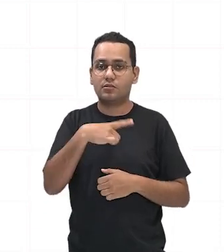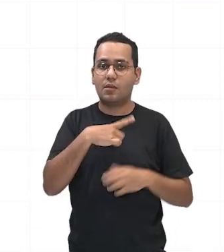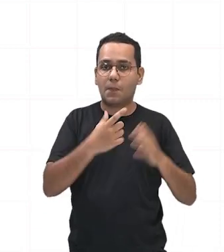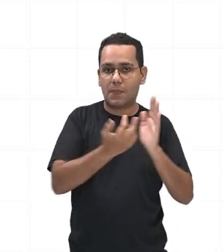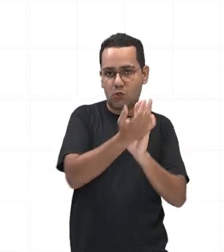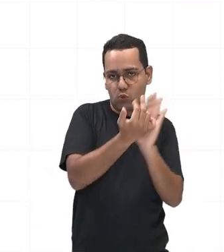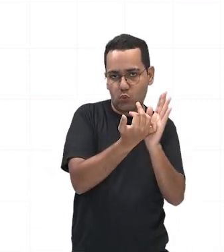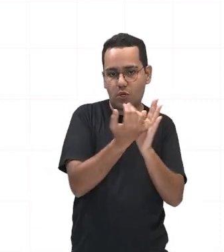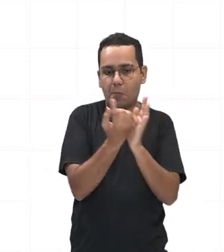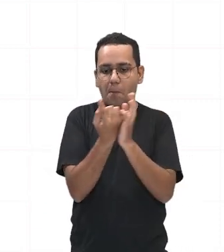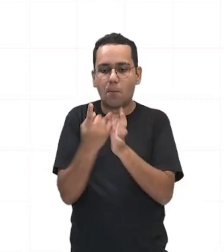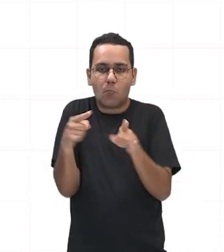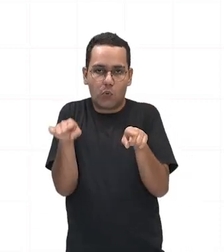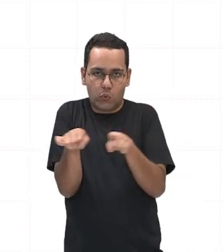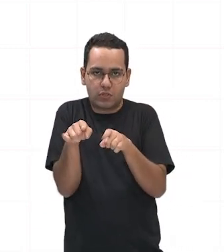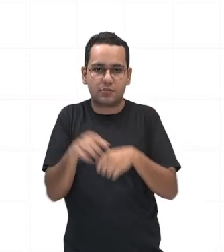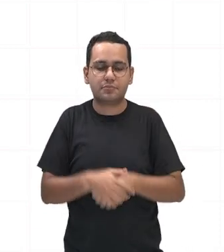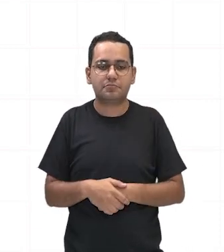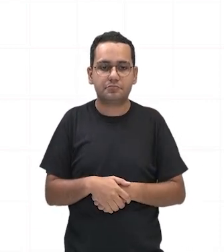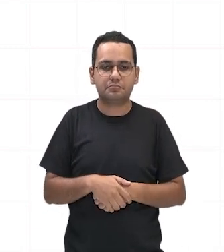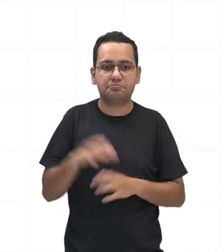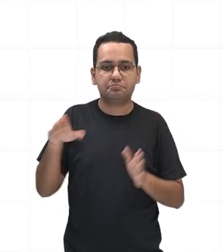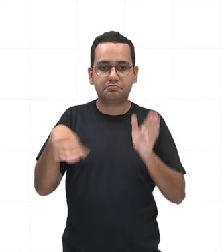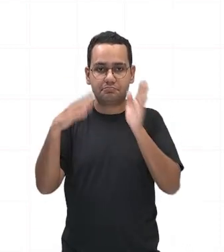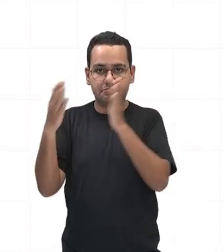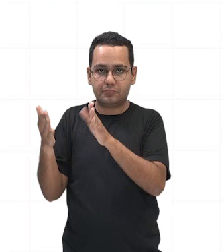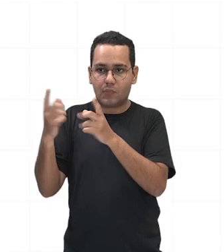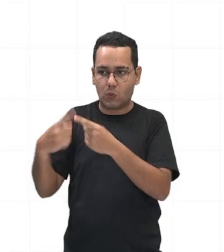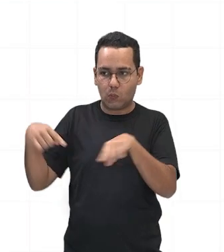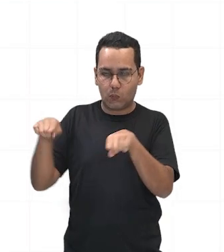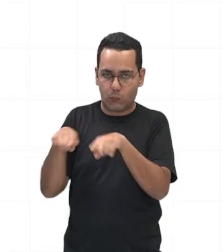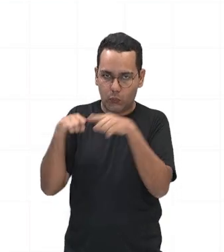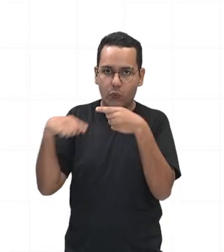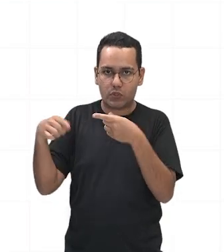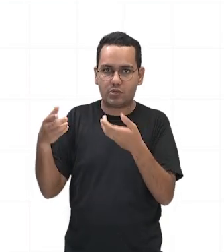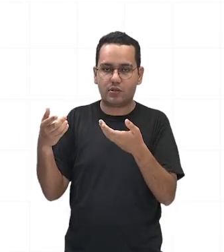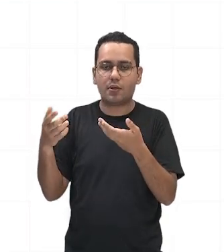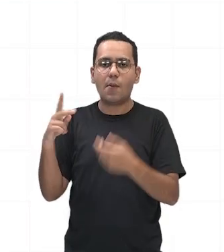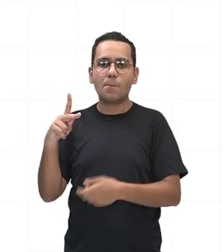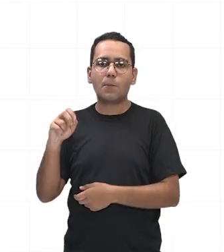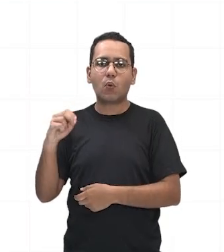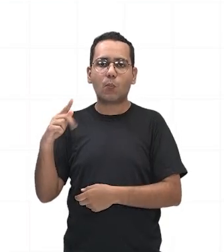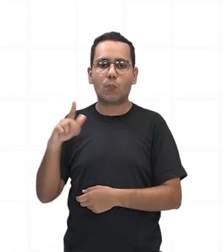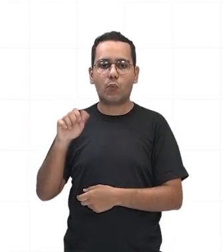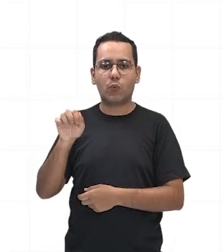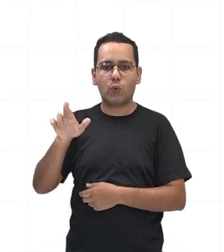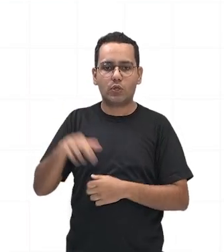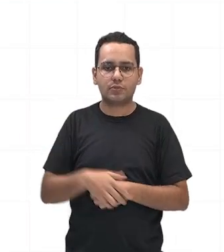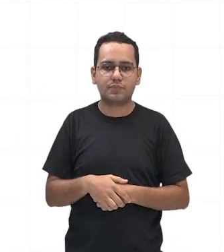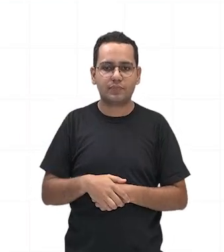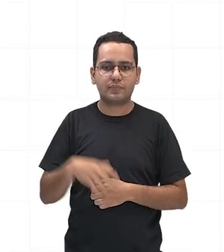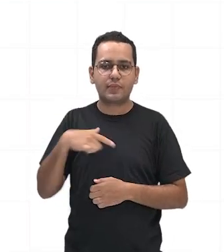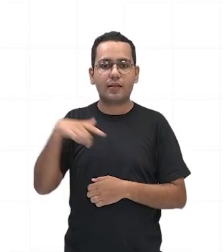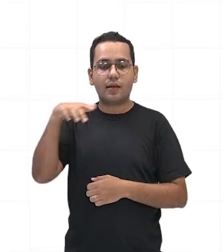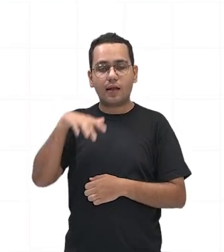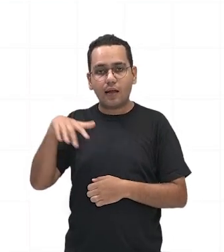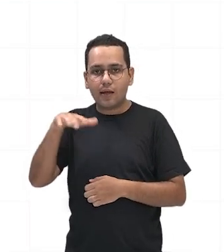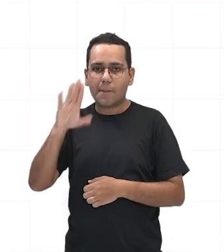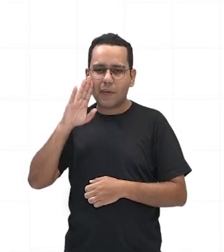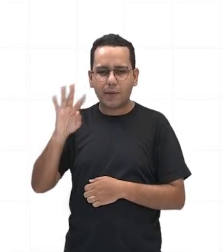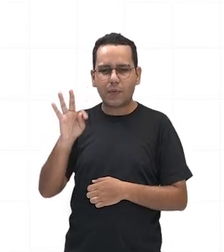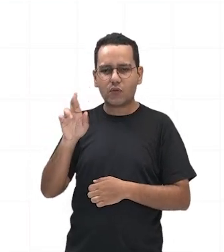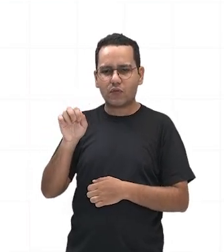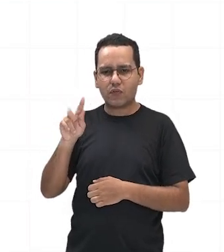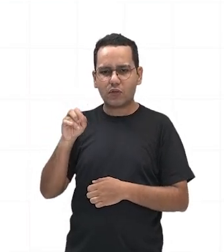sacra também, vamos falar então agora sobre a música popular, tá? Destacaram-se as canções trovadorescas e